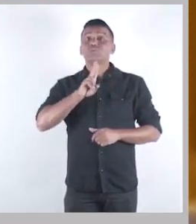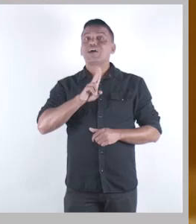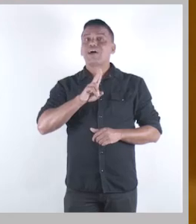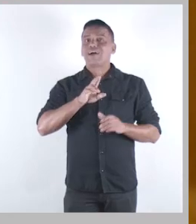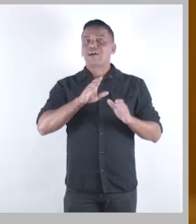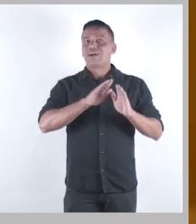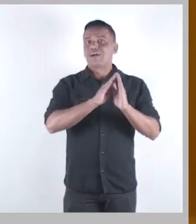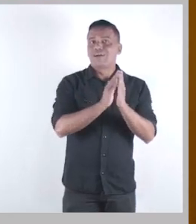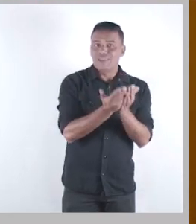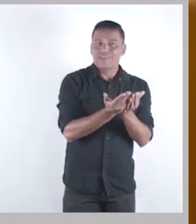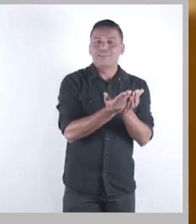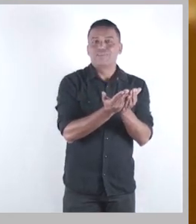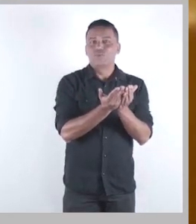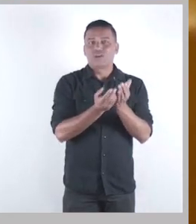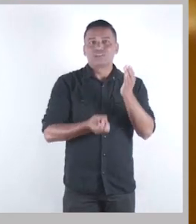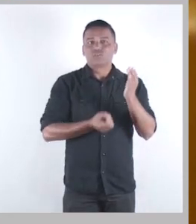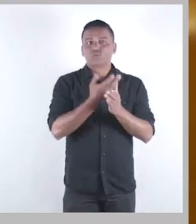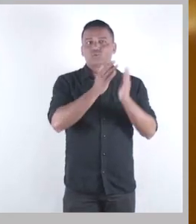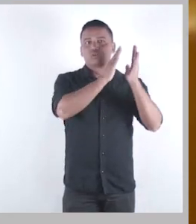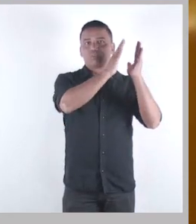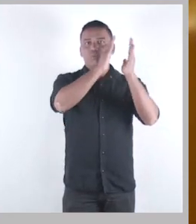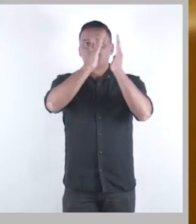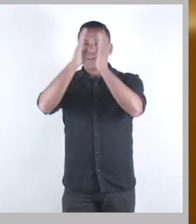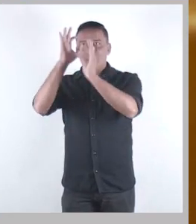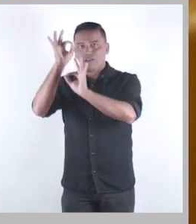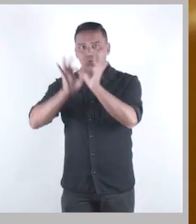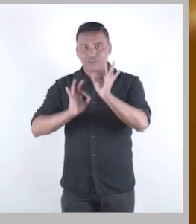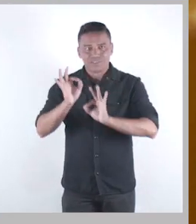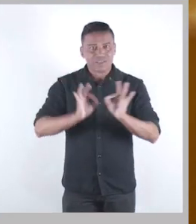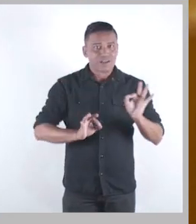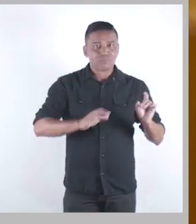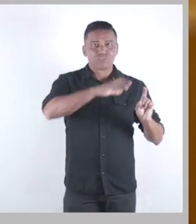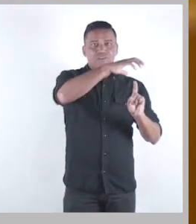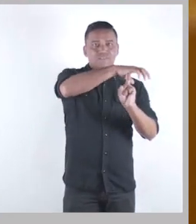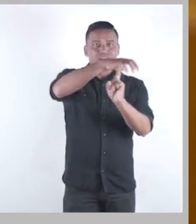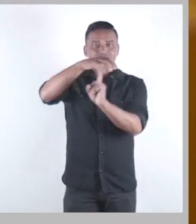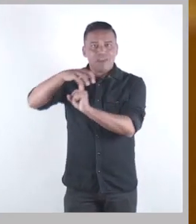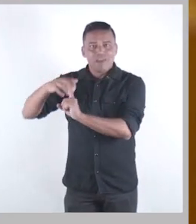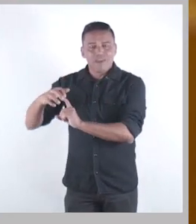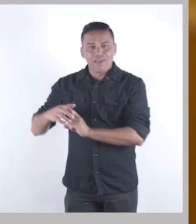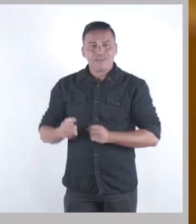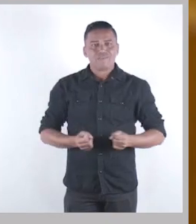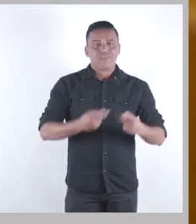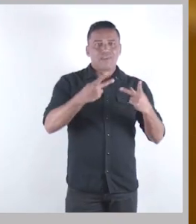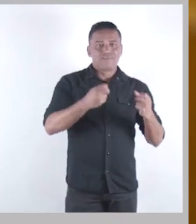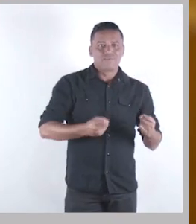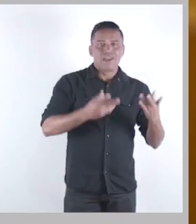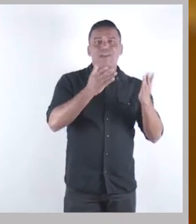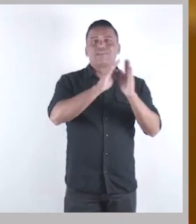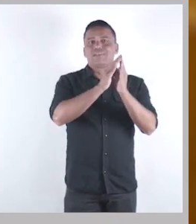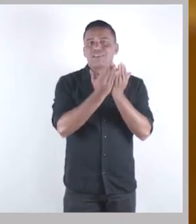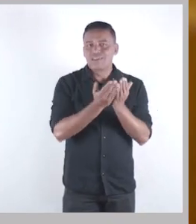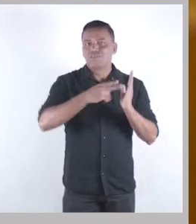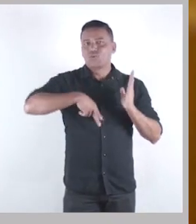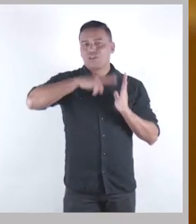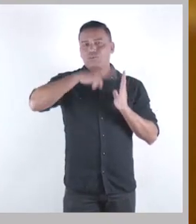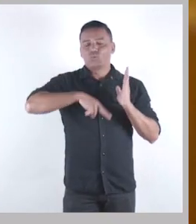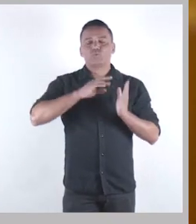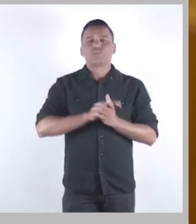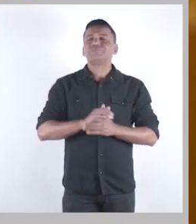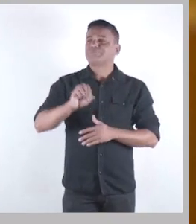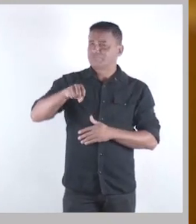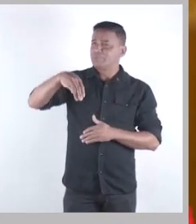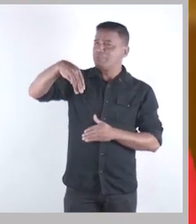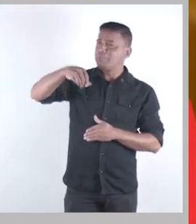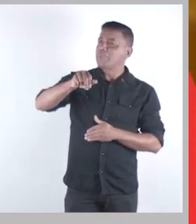Então, apatrechamos é, bibliotecas, eu, organizamos feiras de livro, de leitura, etc. Sim, Márcia.